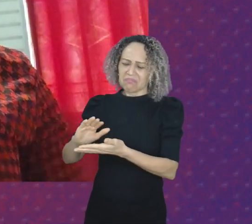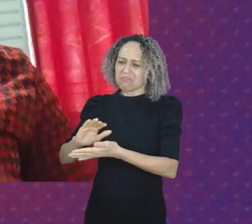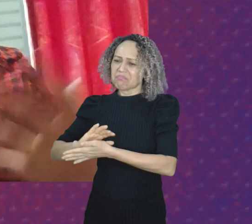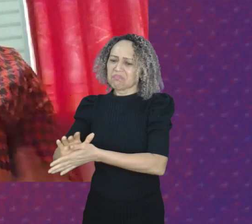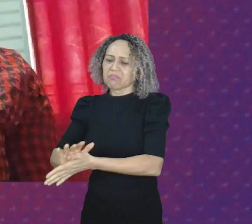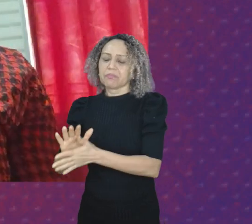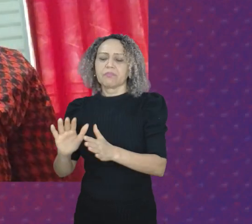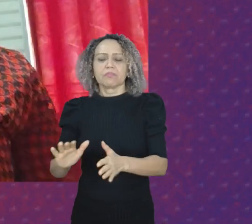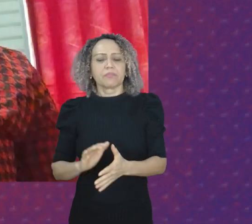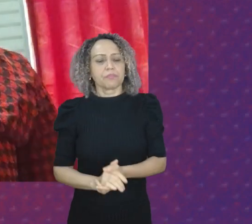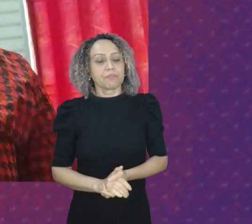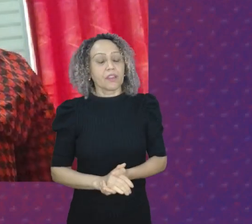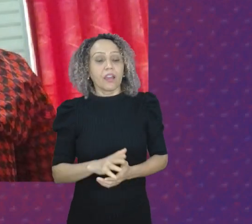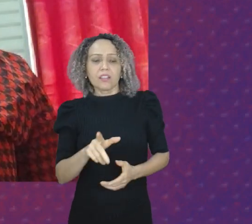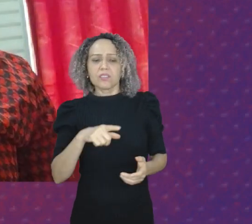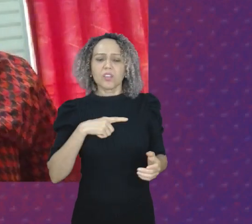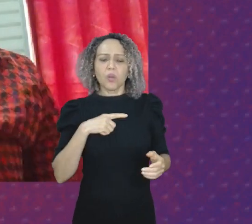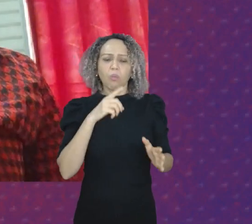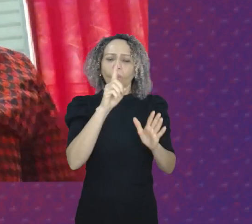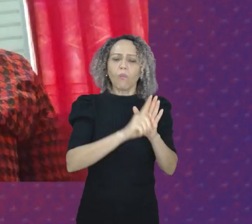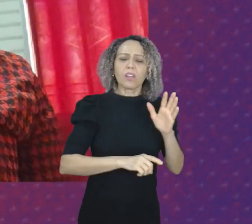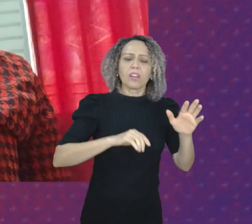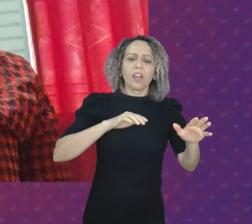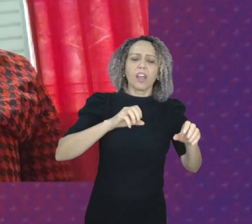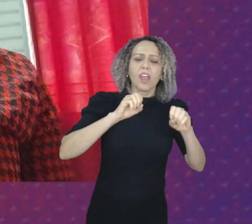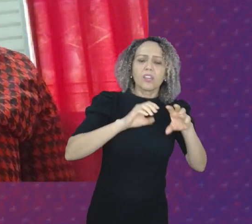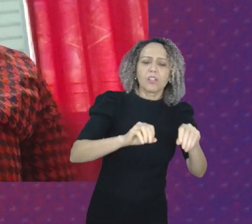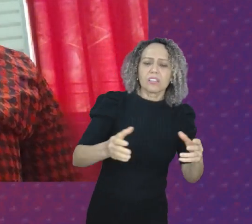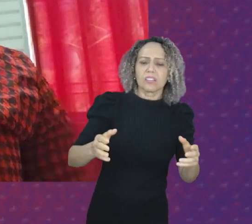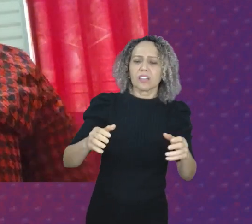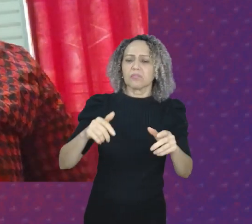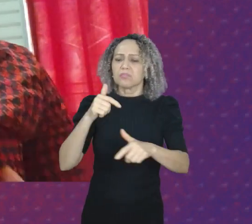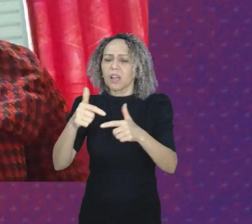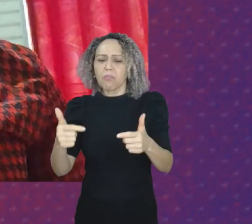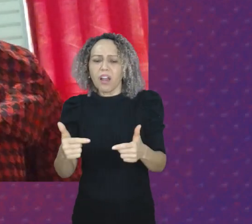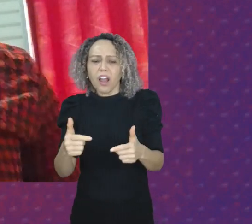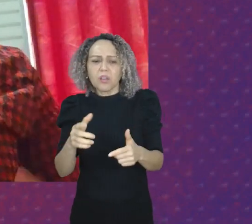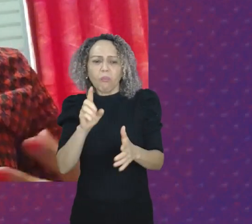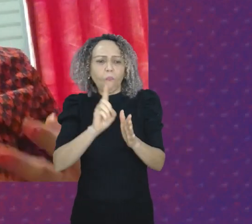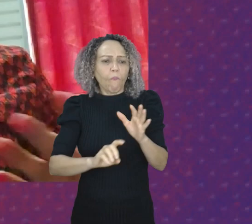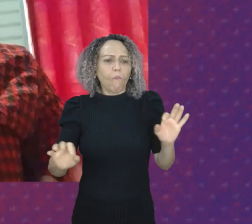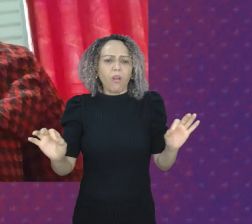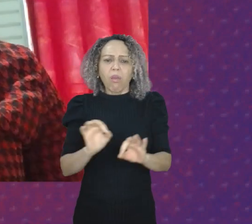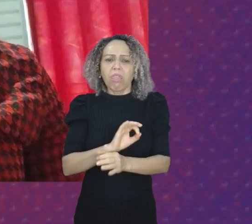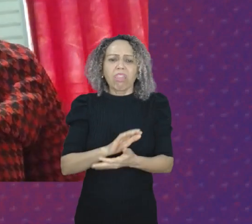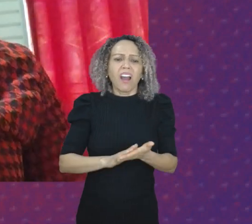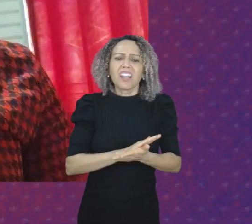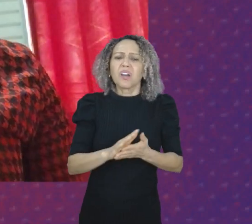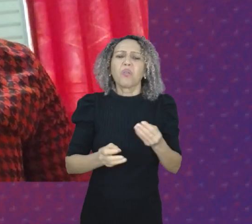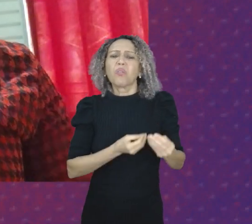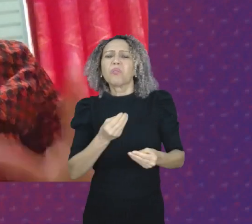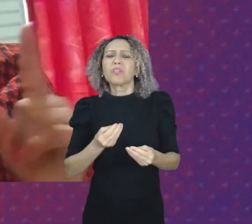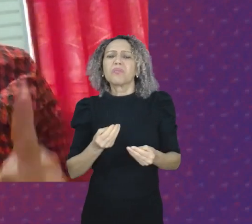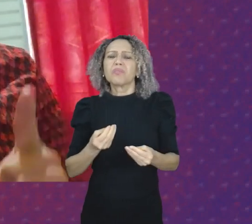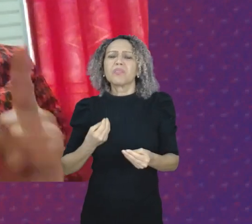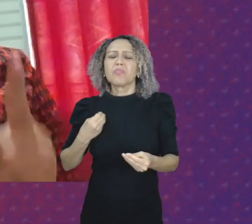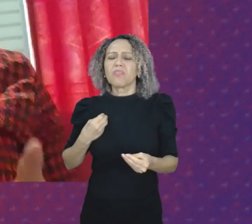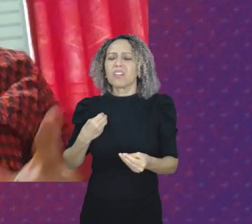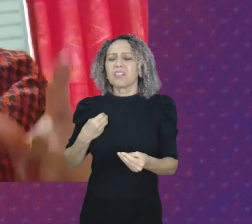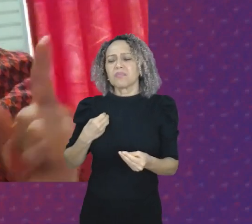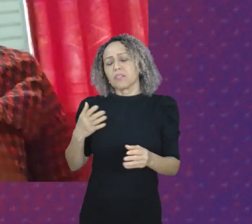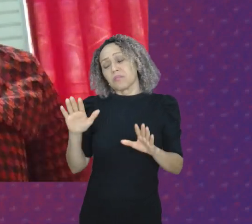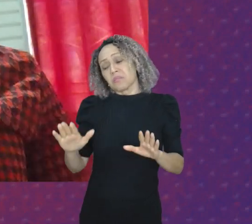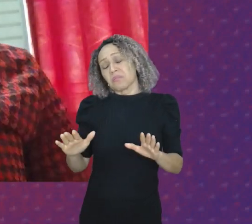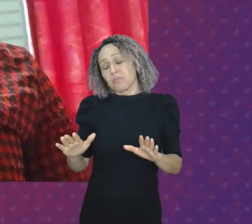empregabilidade, eu vou viver às margens da sociedade. Então, eu vou continuar vivendo na prostituição. Não que a